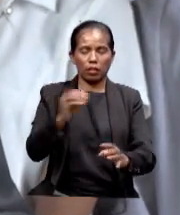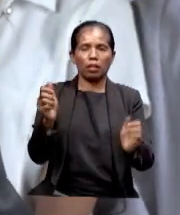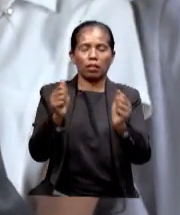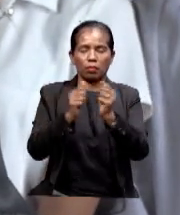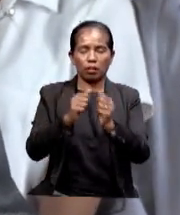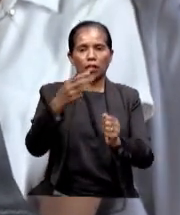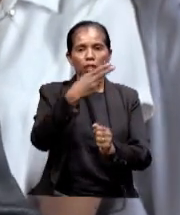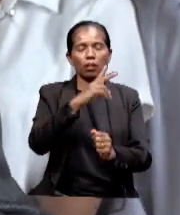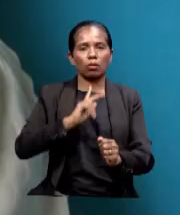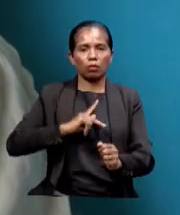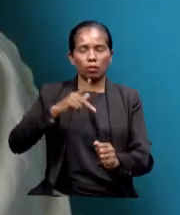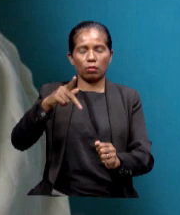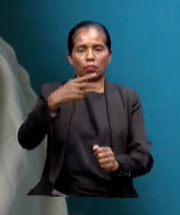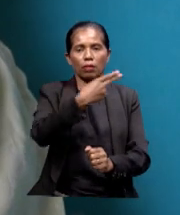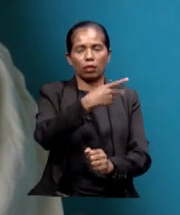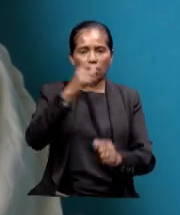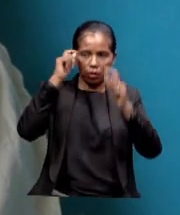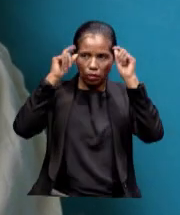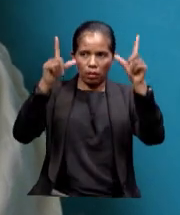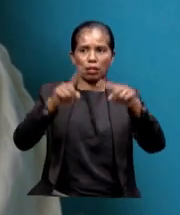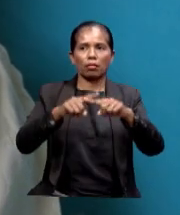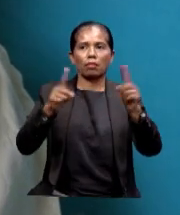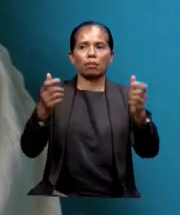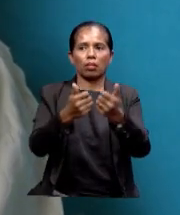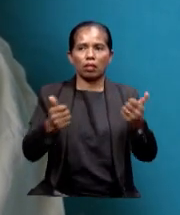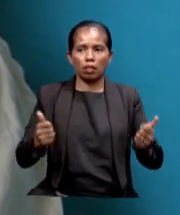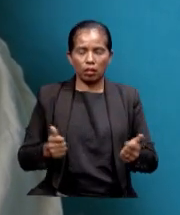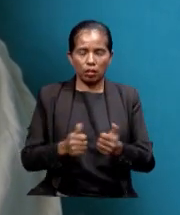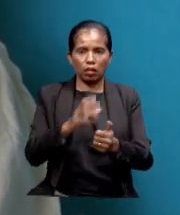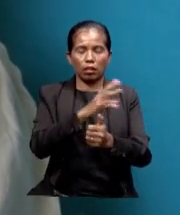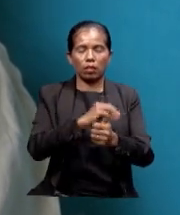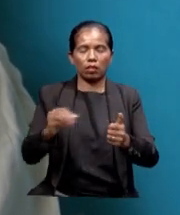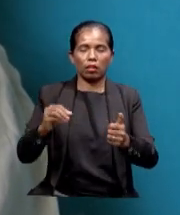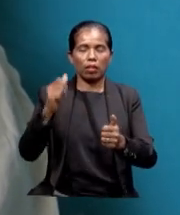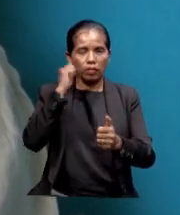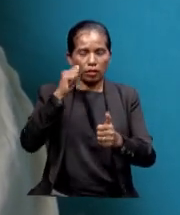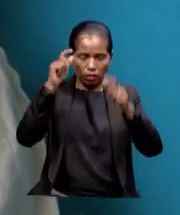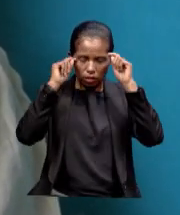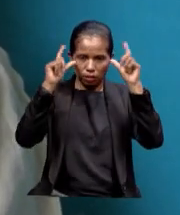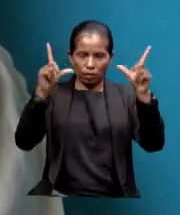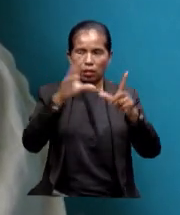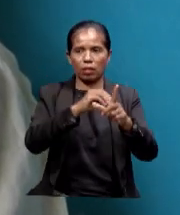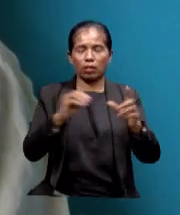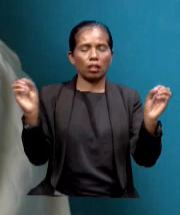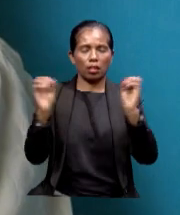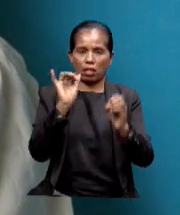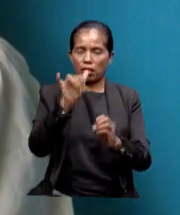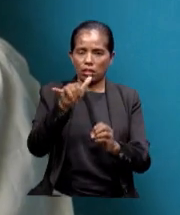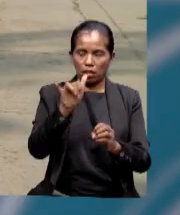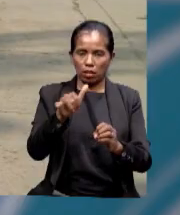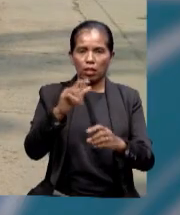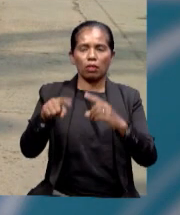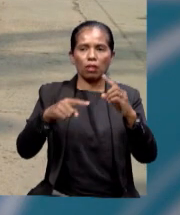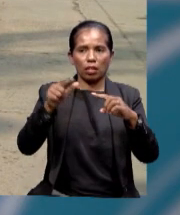e Timor-Leste. Mas a Associação Empresarial das Mulheres de Timor-Leste la concorda com